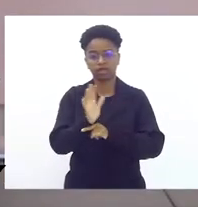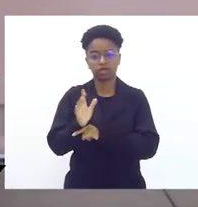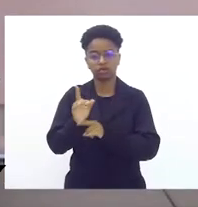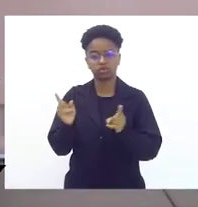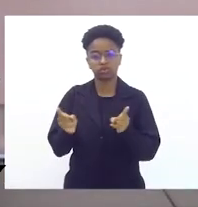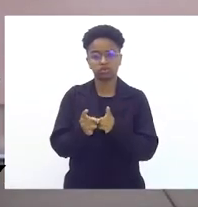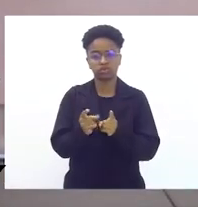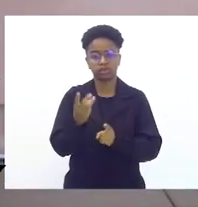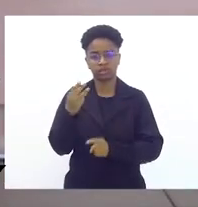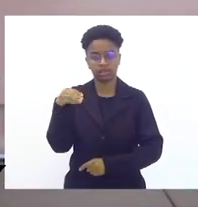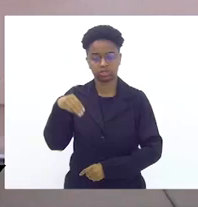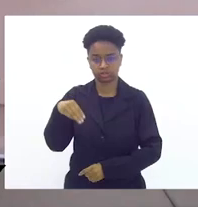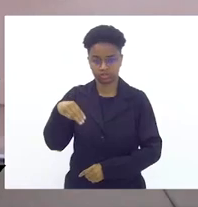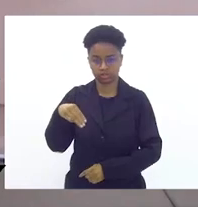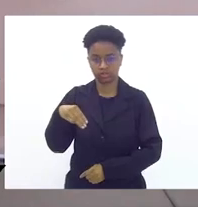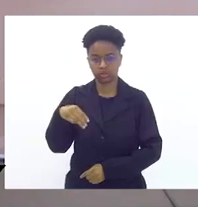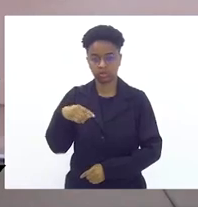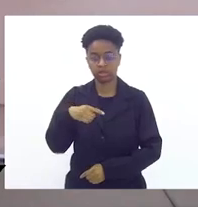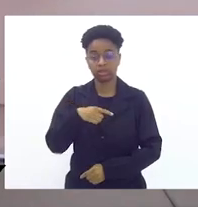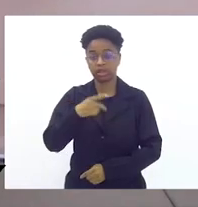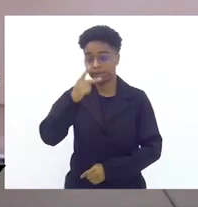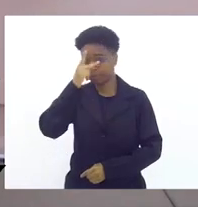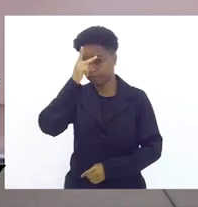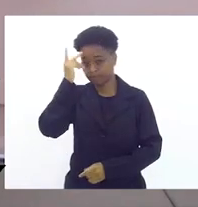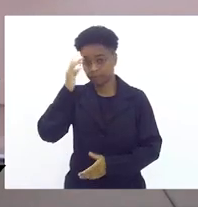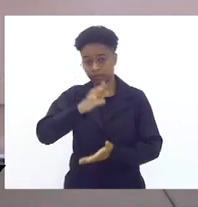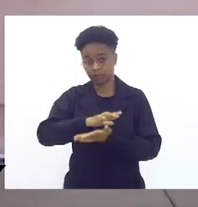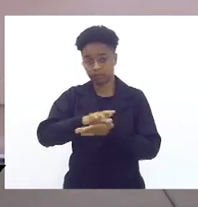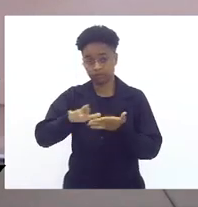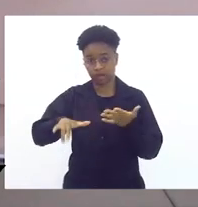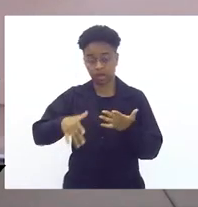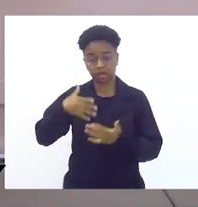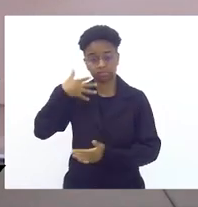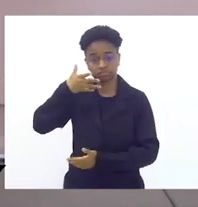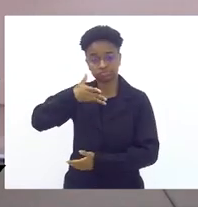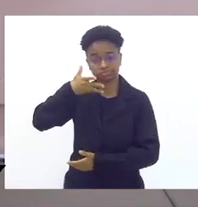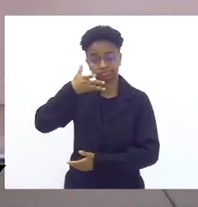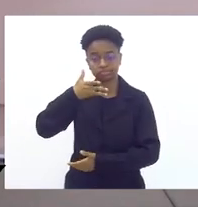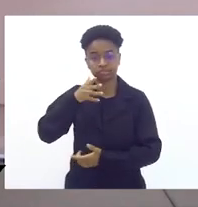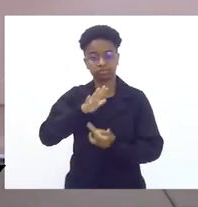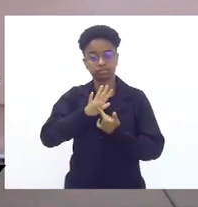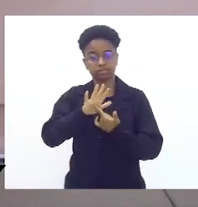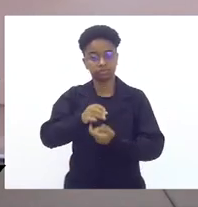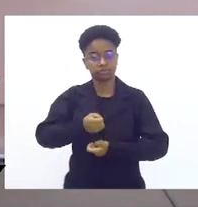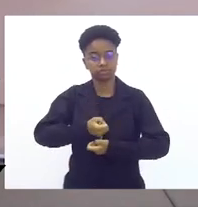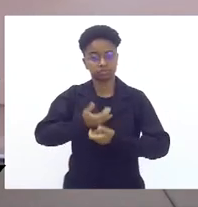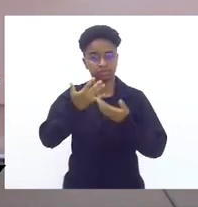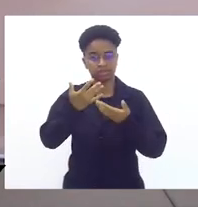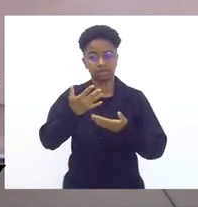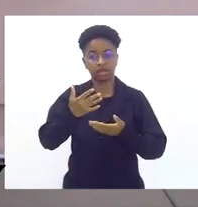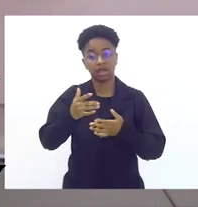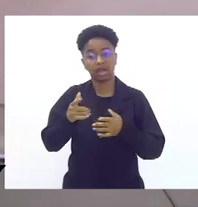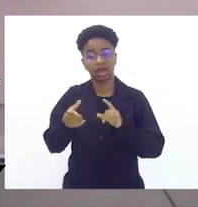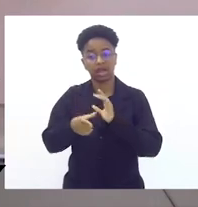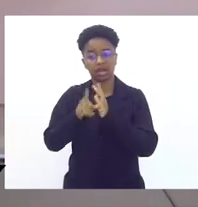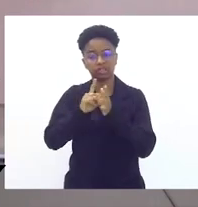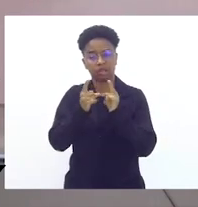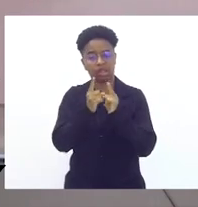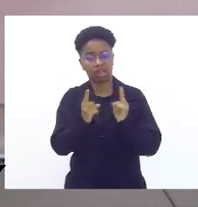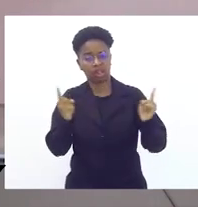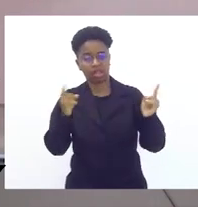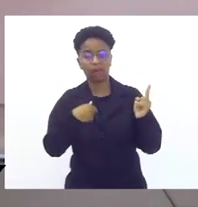curto de três minutos que tem várias pessoas que dão um depoimento tava até um pouco mais longo eu pedi para cortar